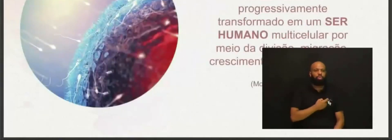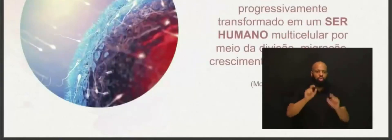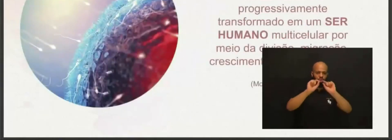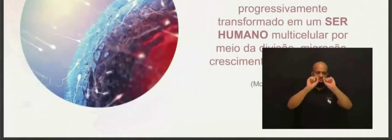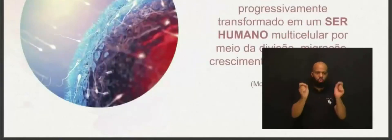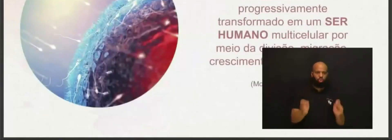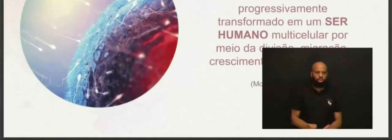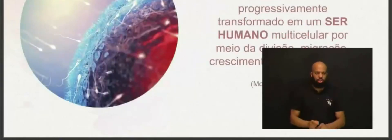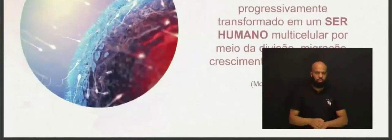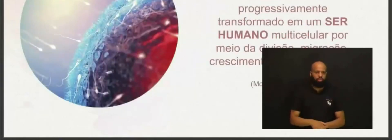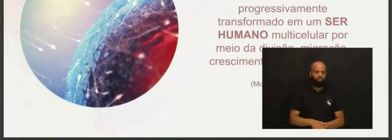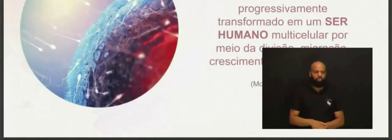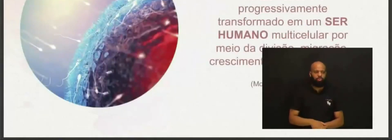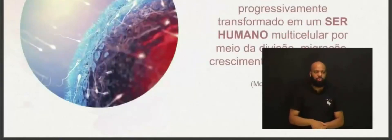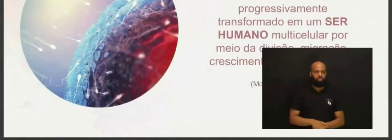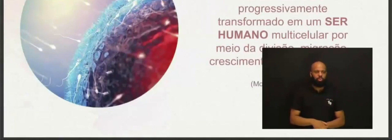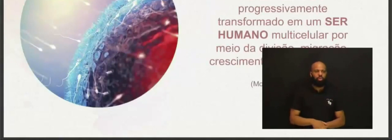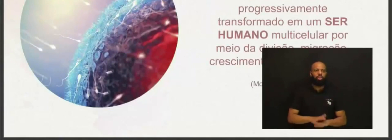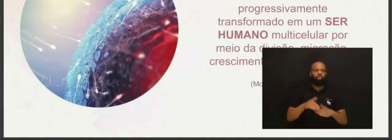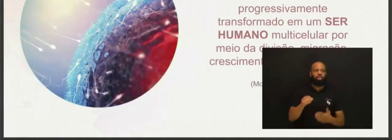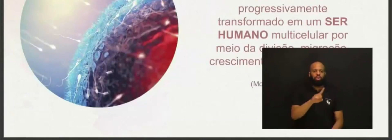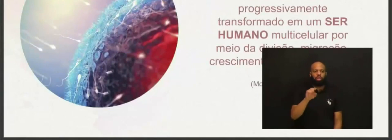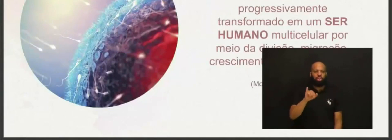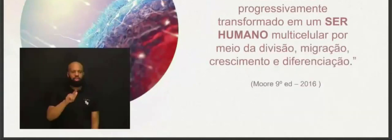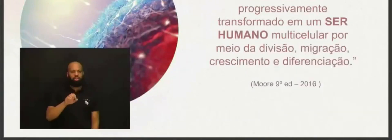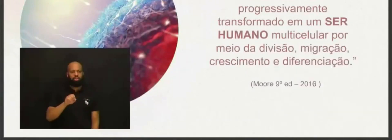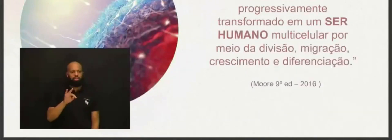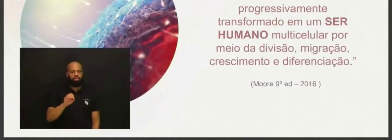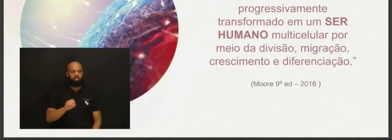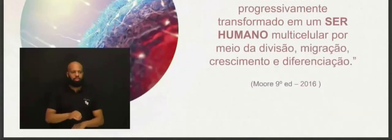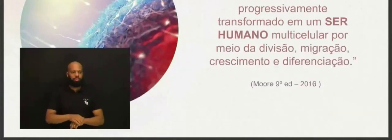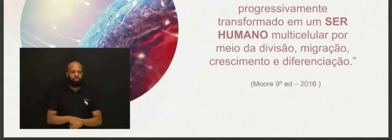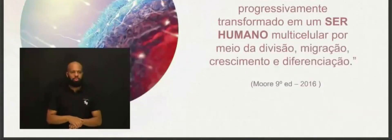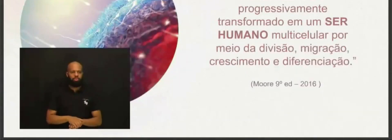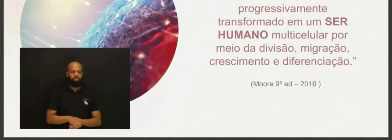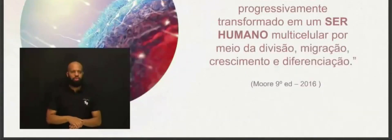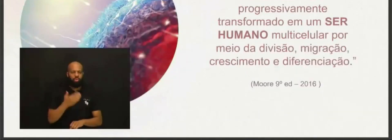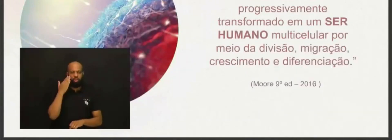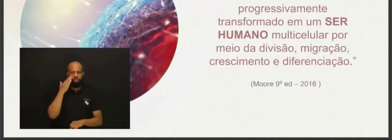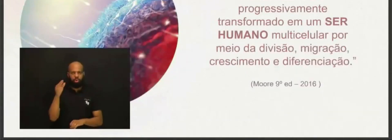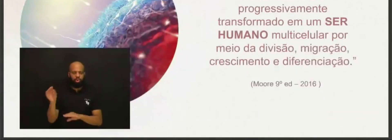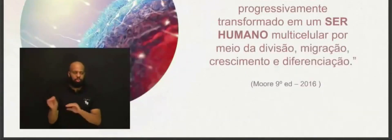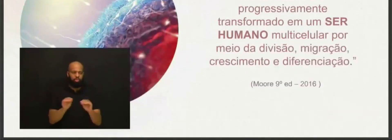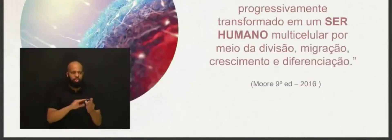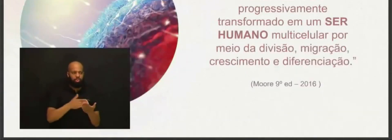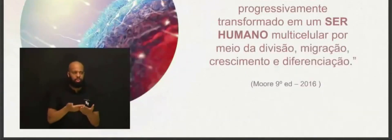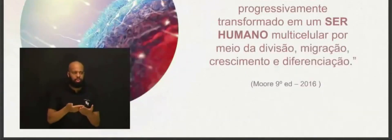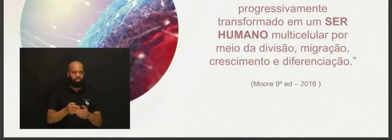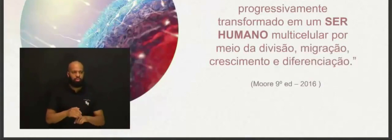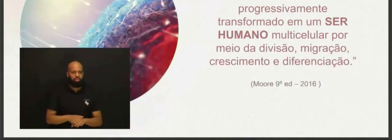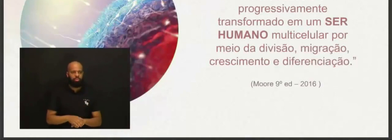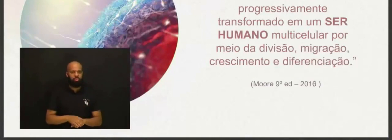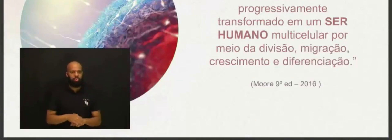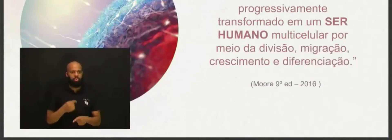Então, vamos lá. O zigoto, acho que não vai conseguir. Muito obrigada. Por que eu pedi para trocar? Porque ali